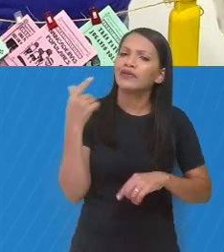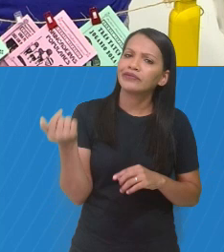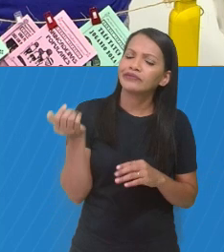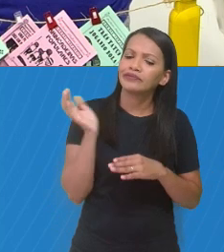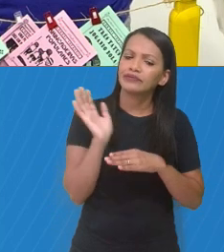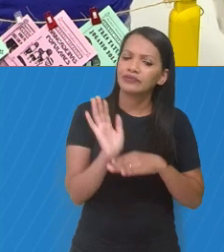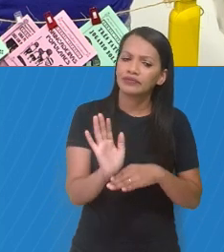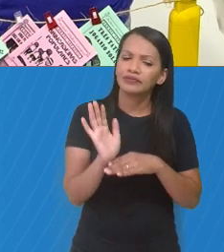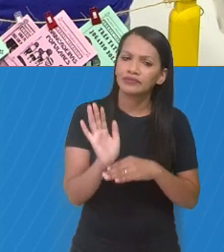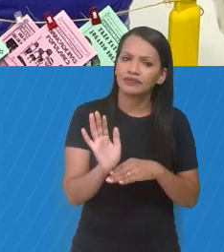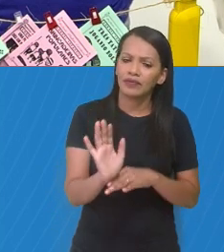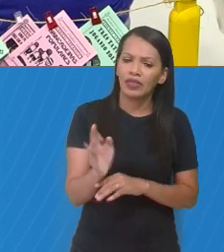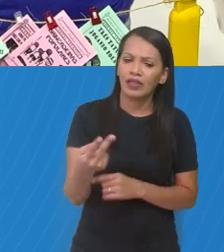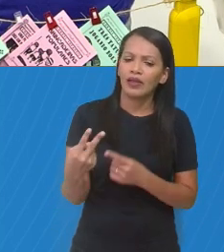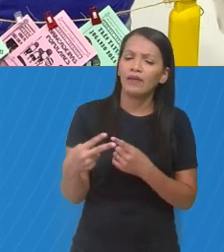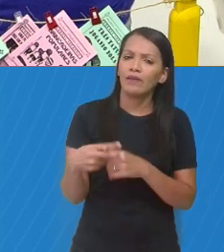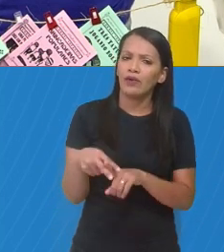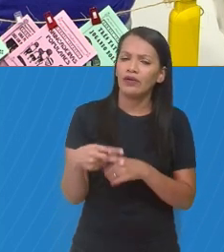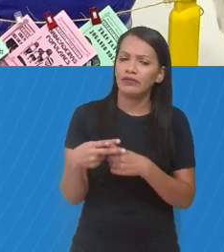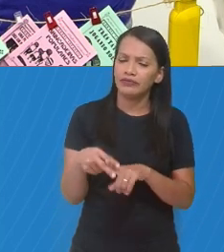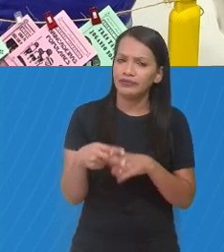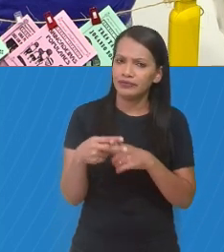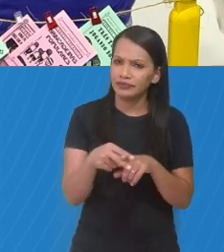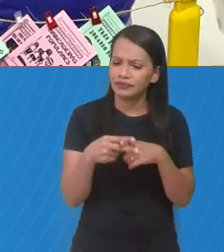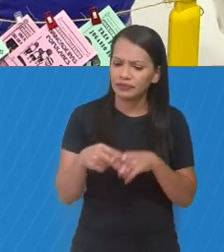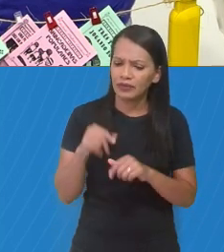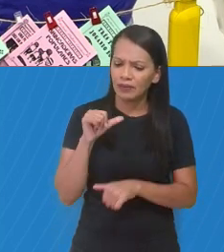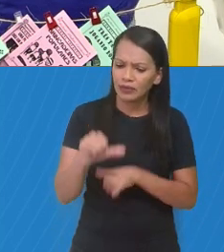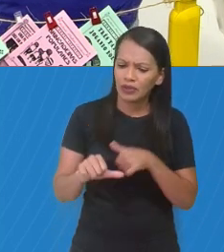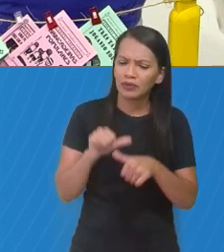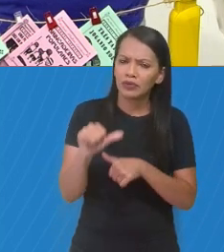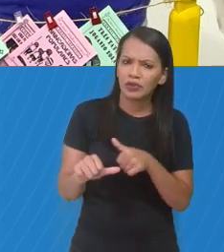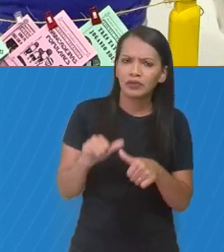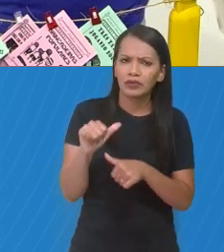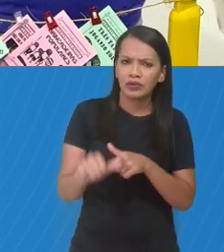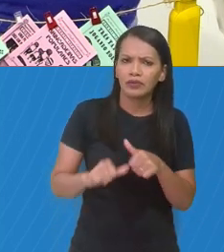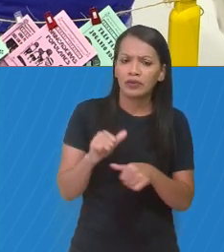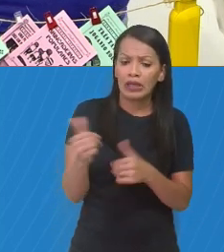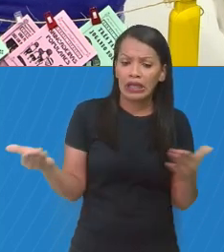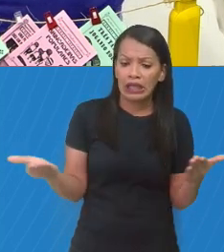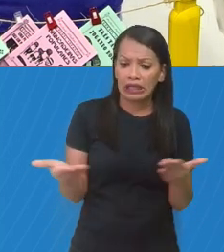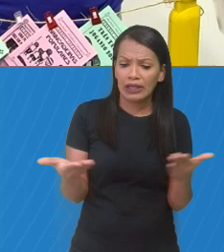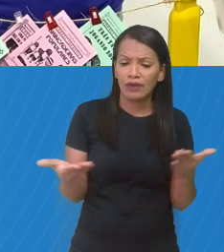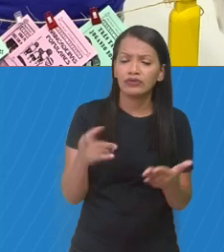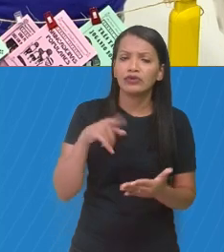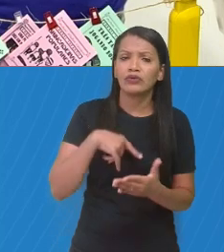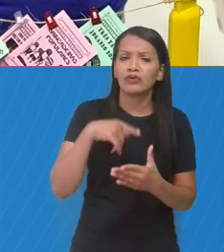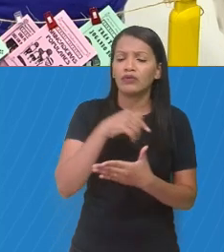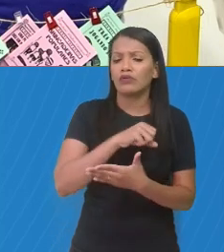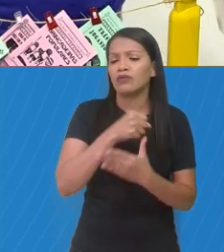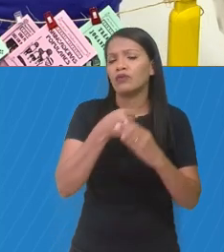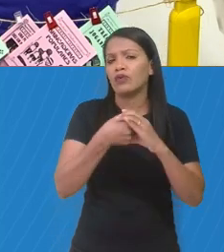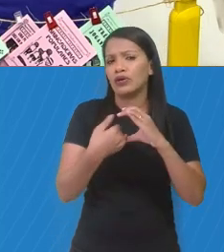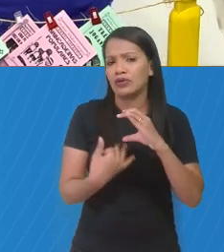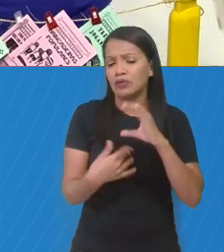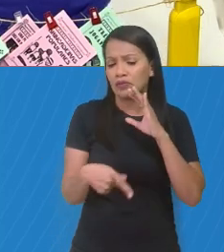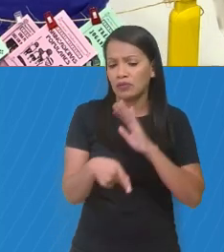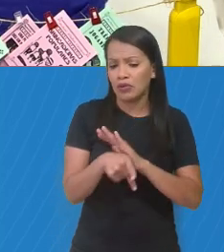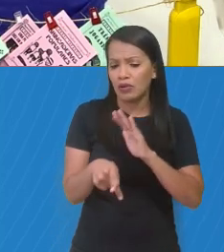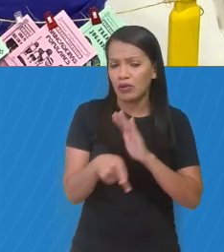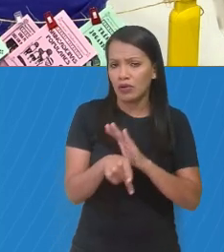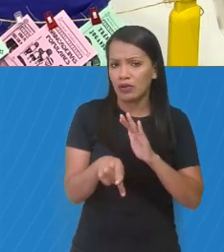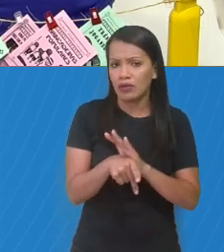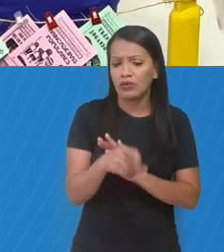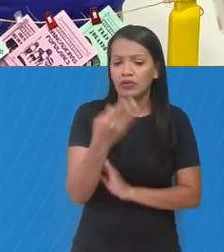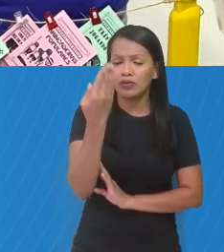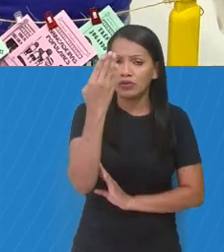contribuição e modificando o cordel, né, que chegou até os dias de hoje, tá? Com essa característica bem peculiar